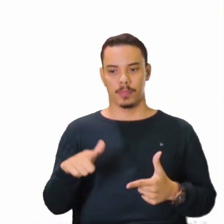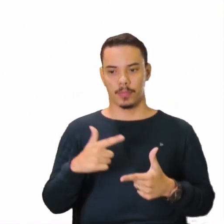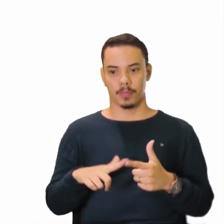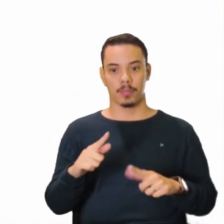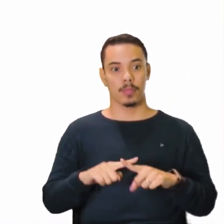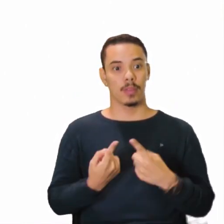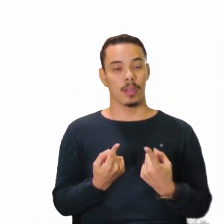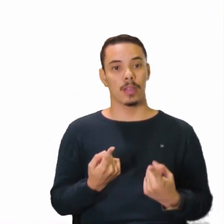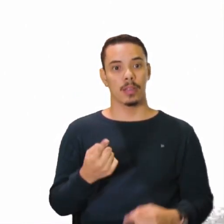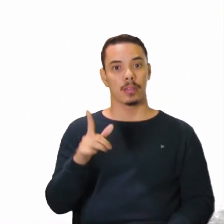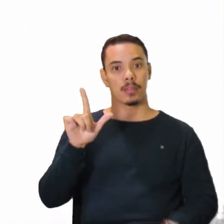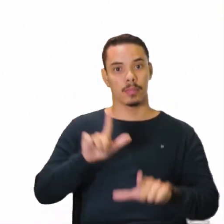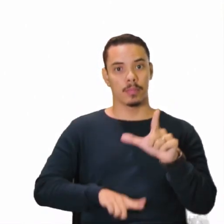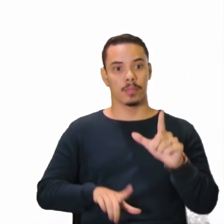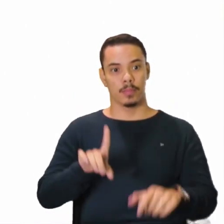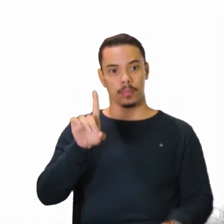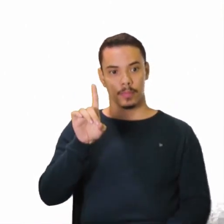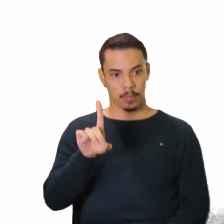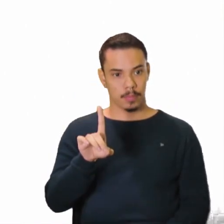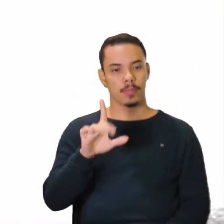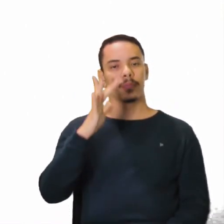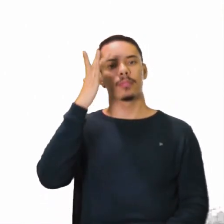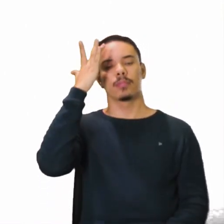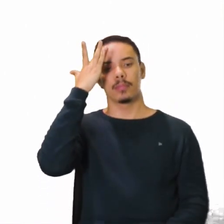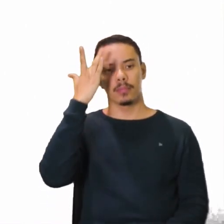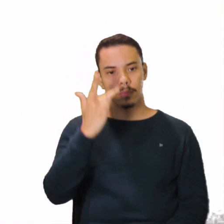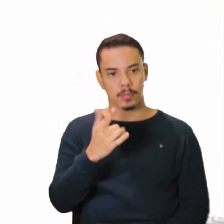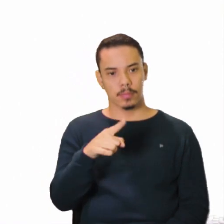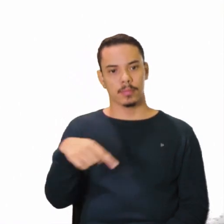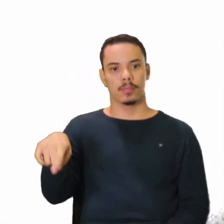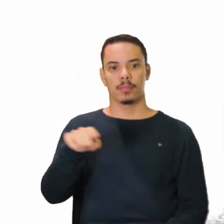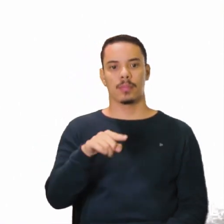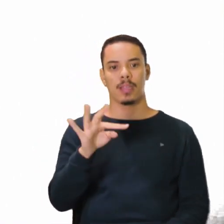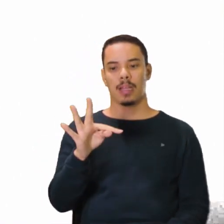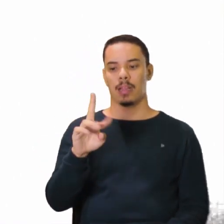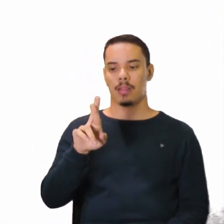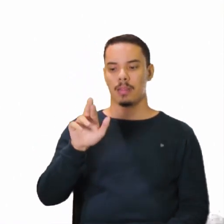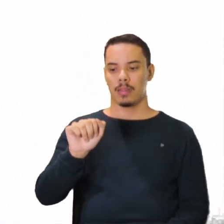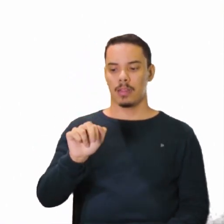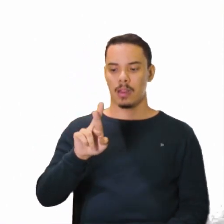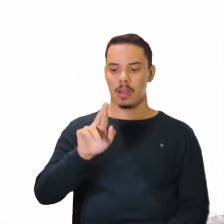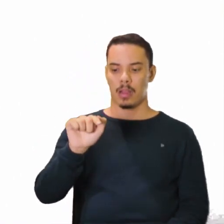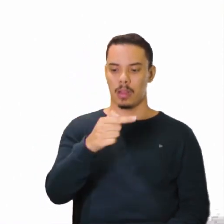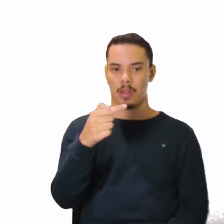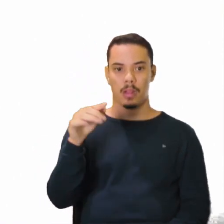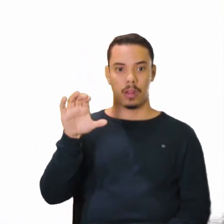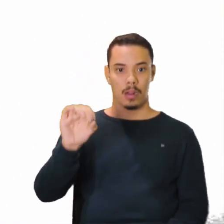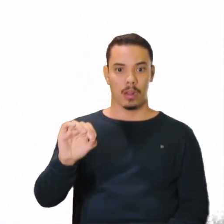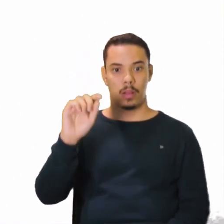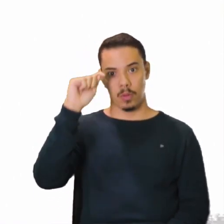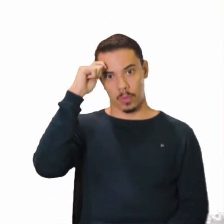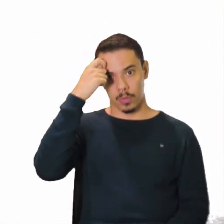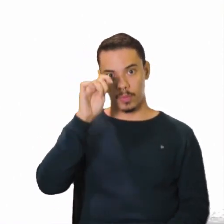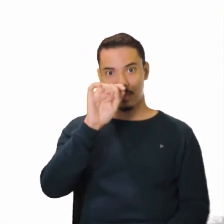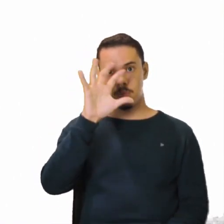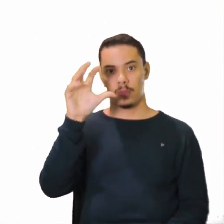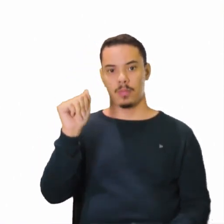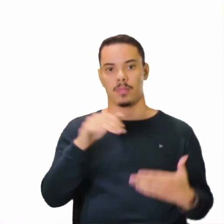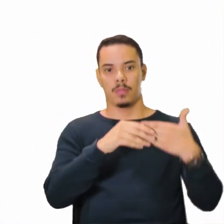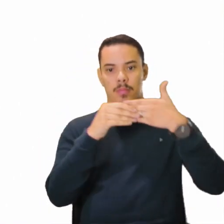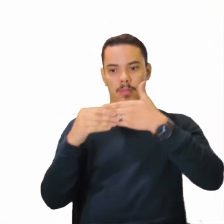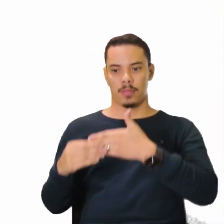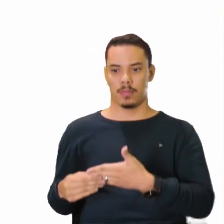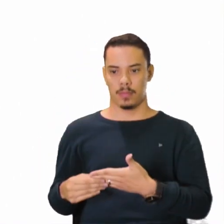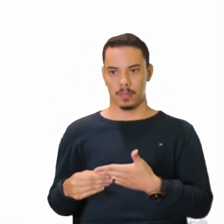Então, letra D, ó. Olha só. Amanhã eles trarão os negros da